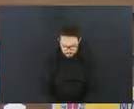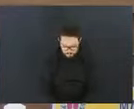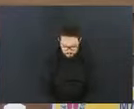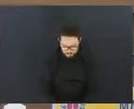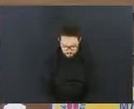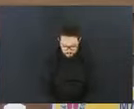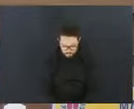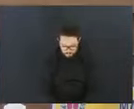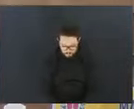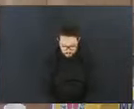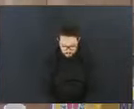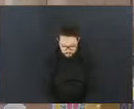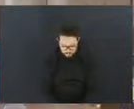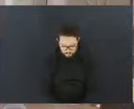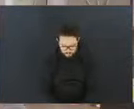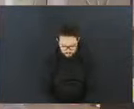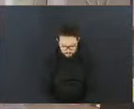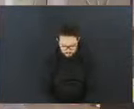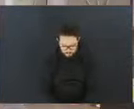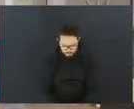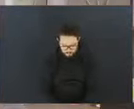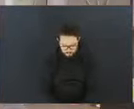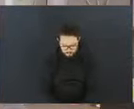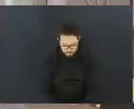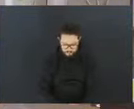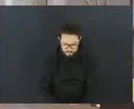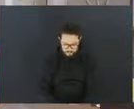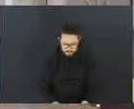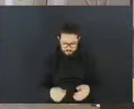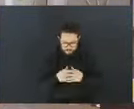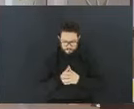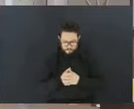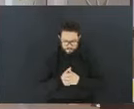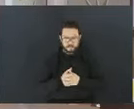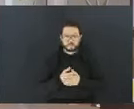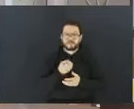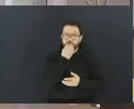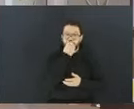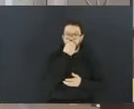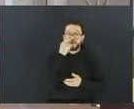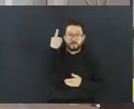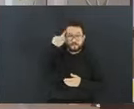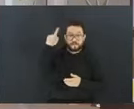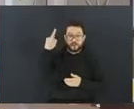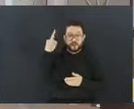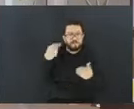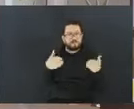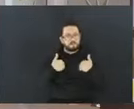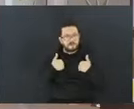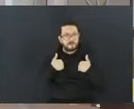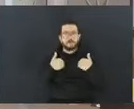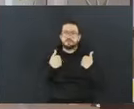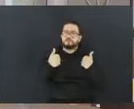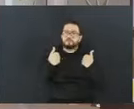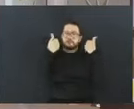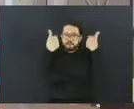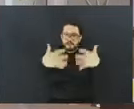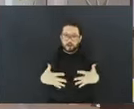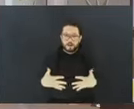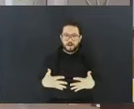Bom dia a todos. Major Walter, subcomandante do 12º Batalhão. De forma bem objetiva, vereadora,